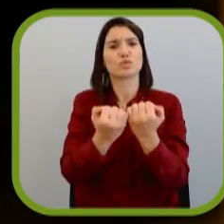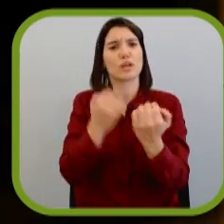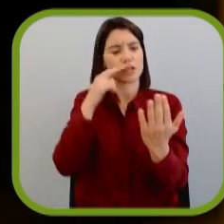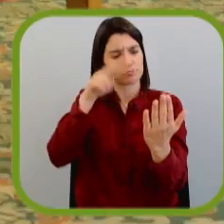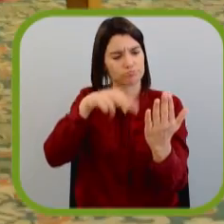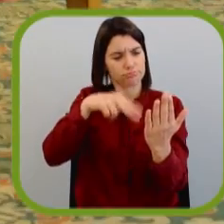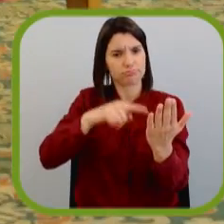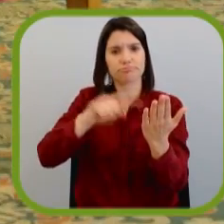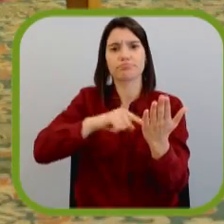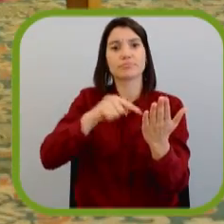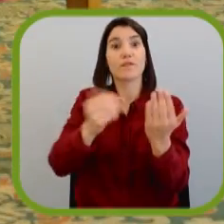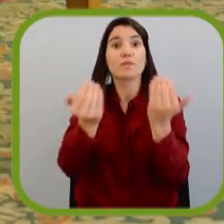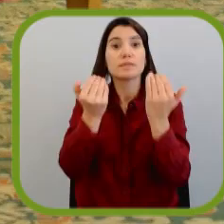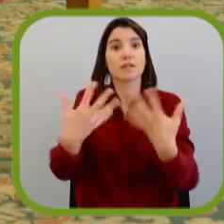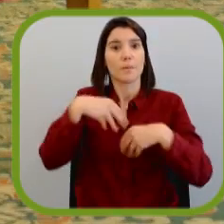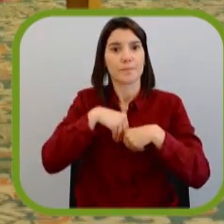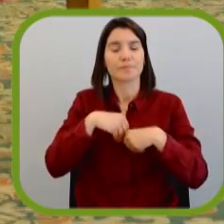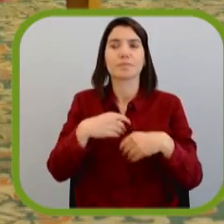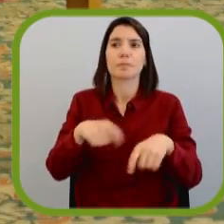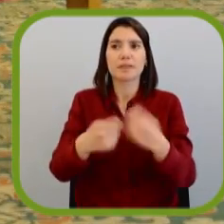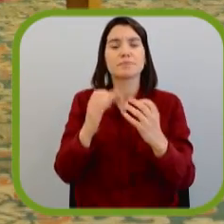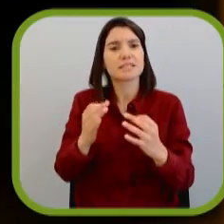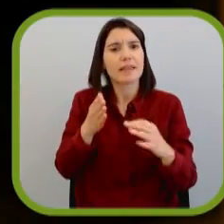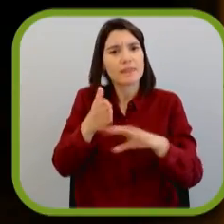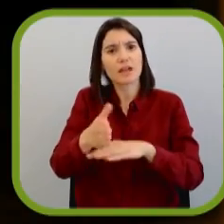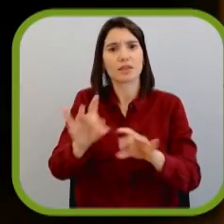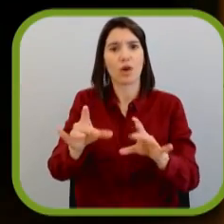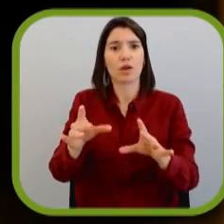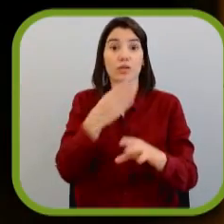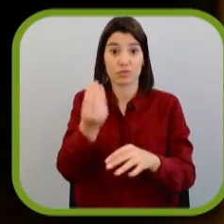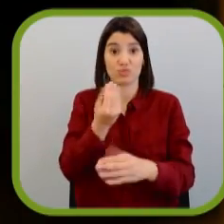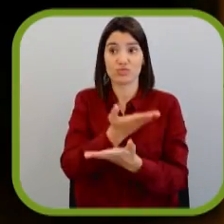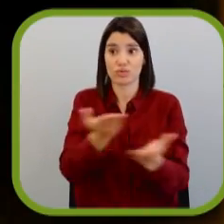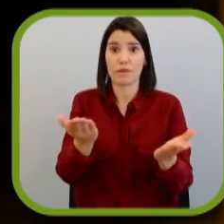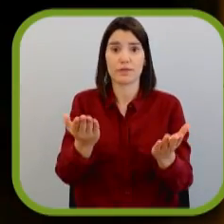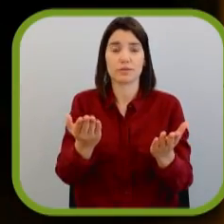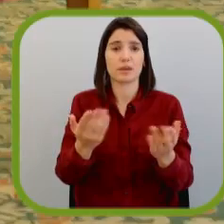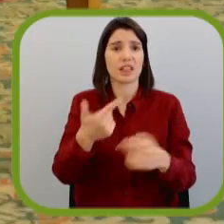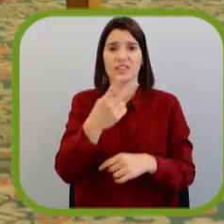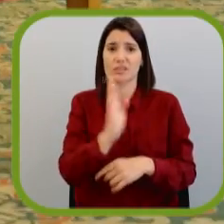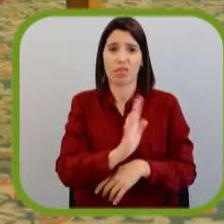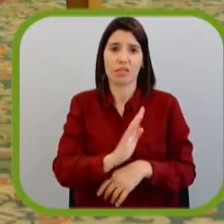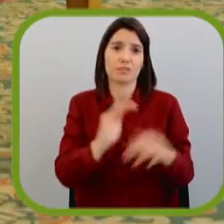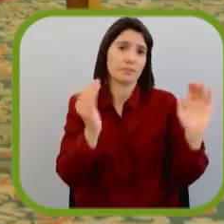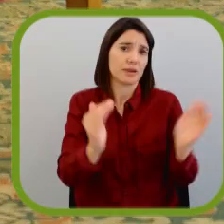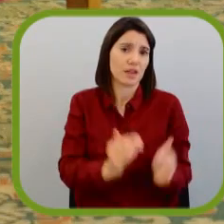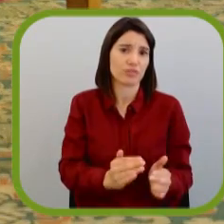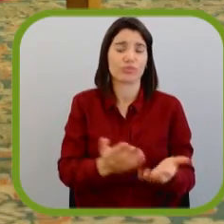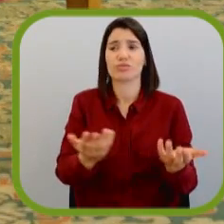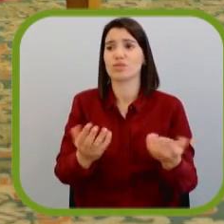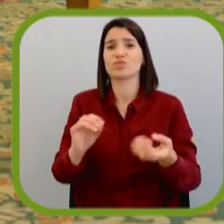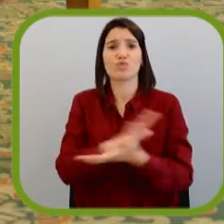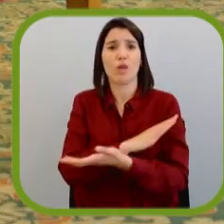para se informar. Por isso, acho que os partidos têm que ir ao cerne da questão, que é, ok, se temos jovens que veem cada vez menos